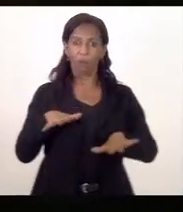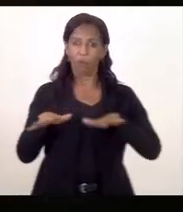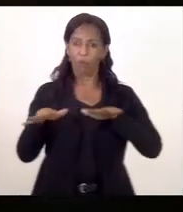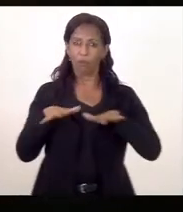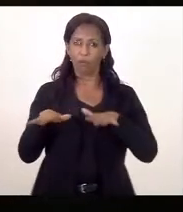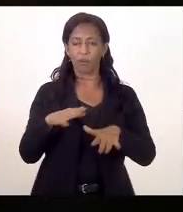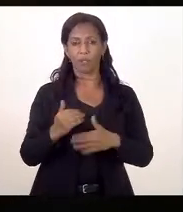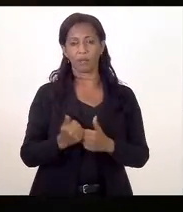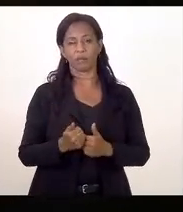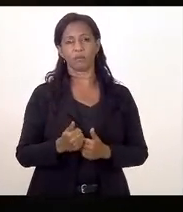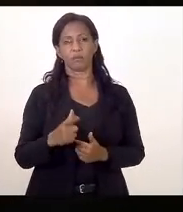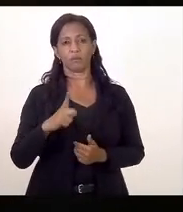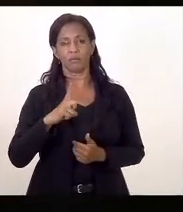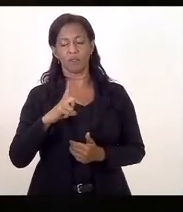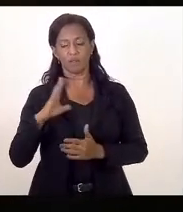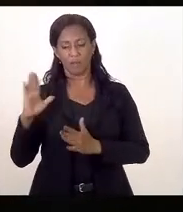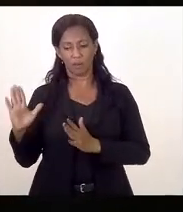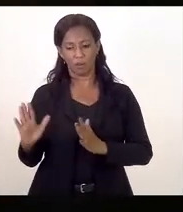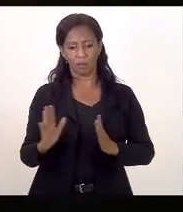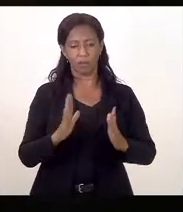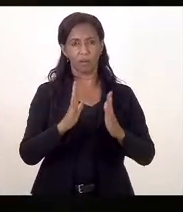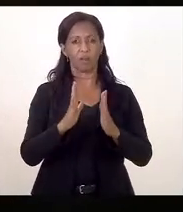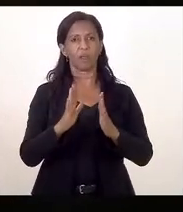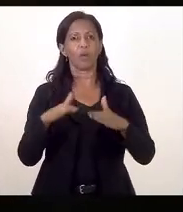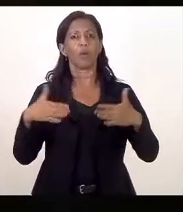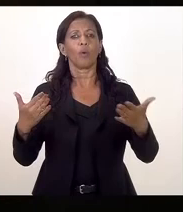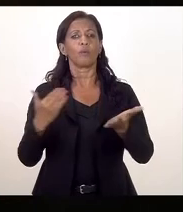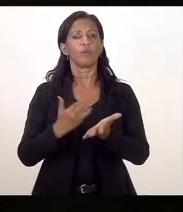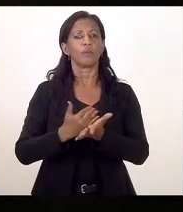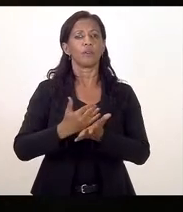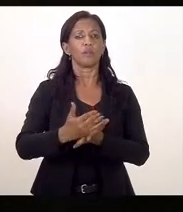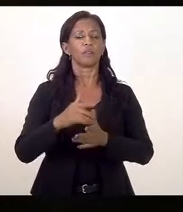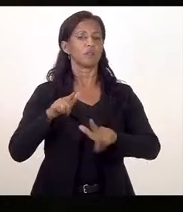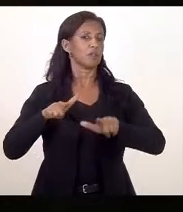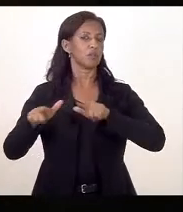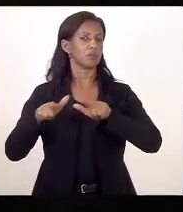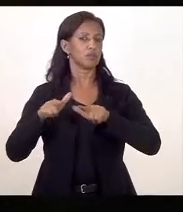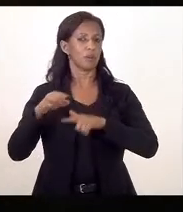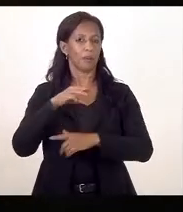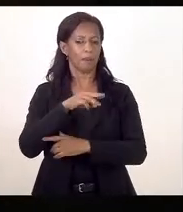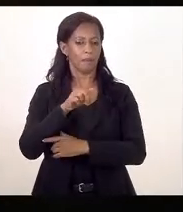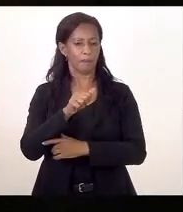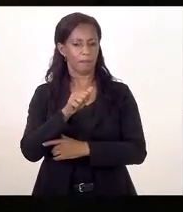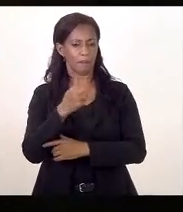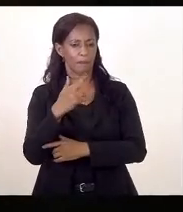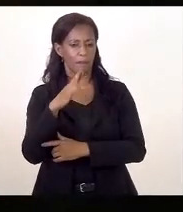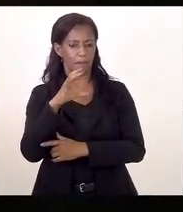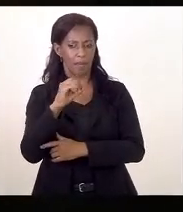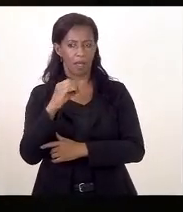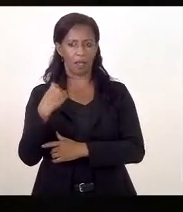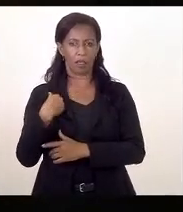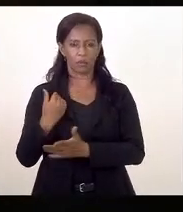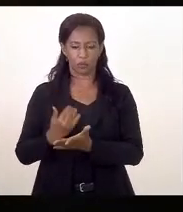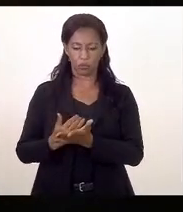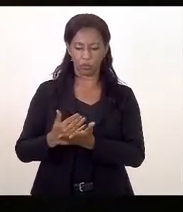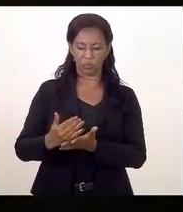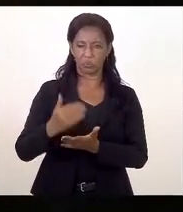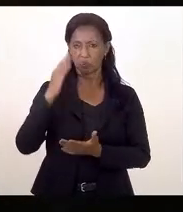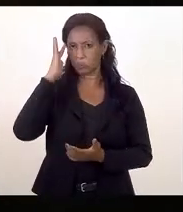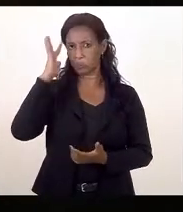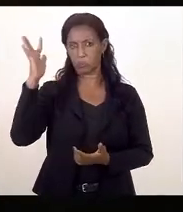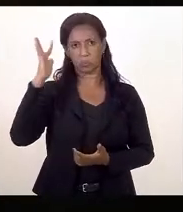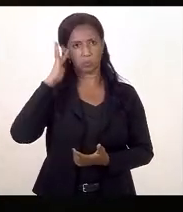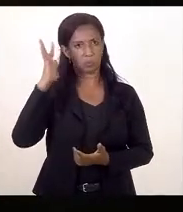tomando um corpo que, quando eu iniciei os trabalhos em março, eu jamais imaginava.